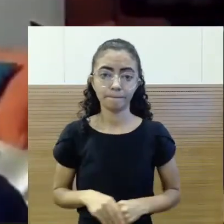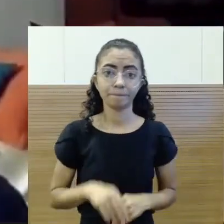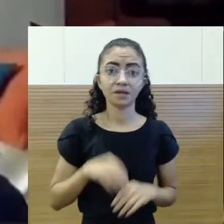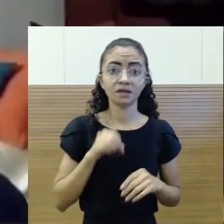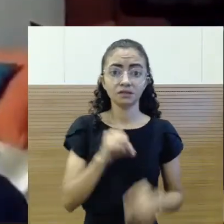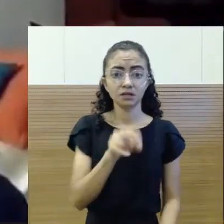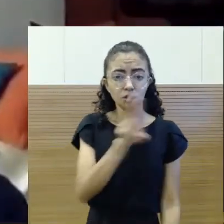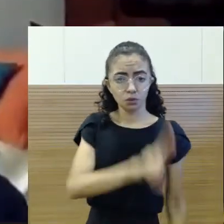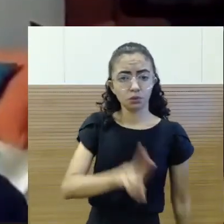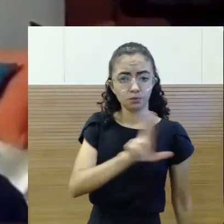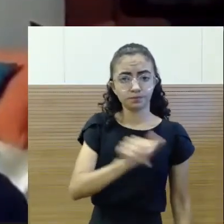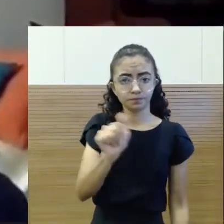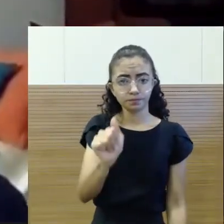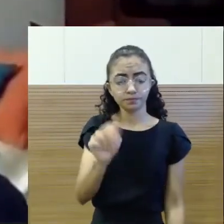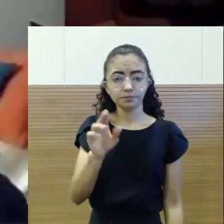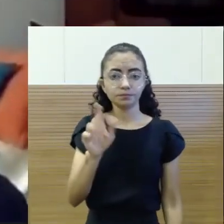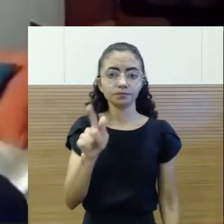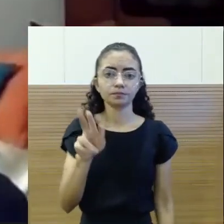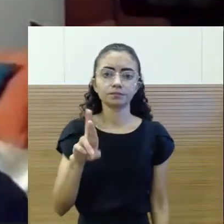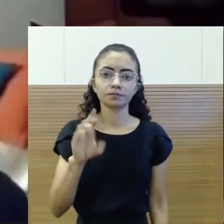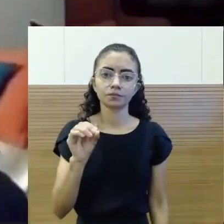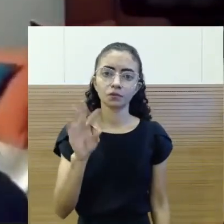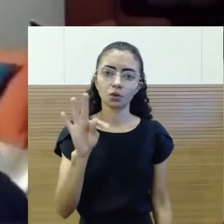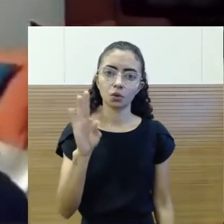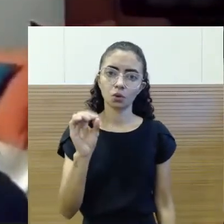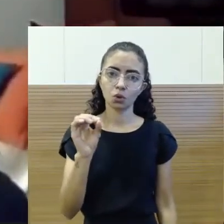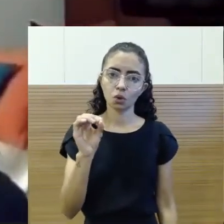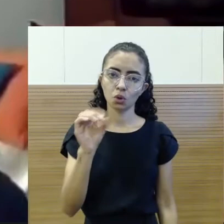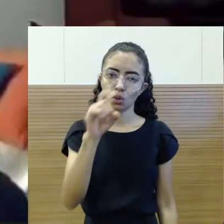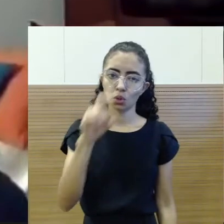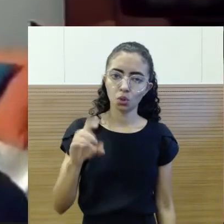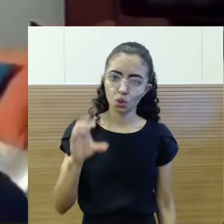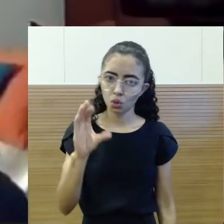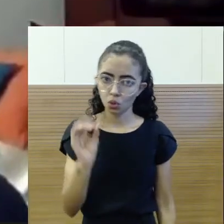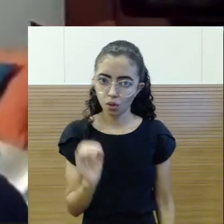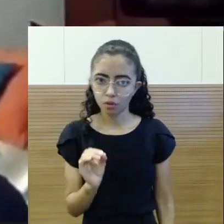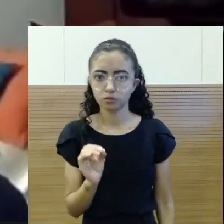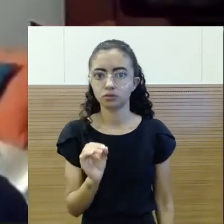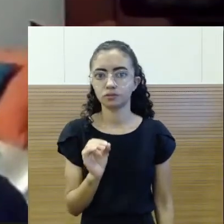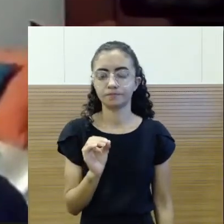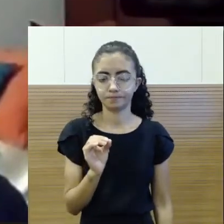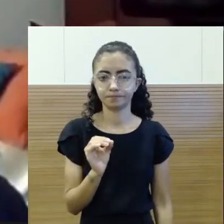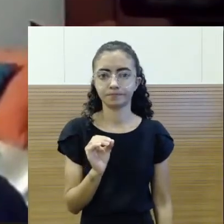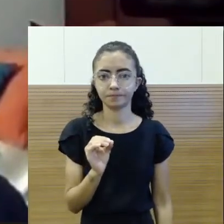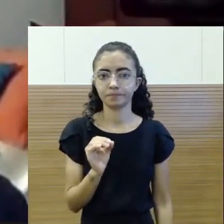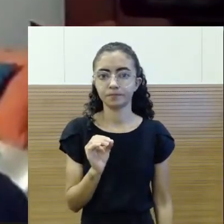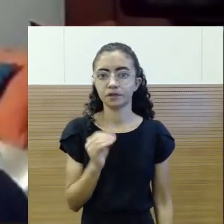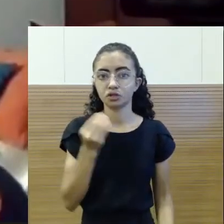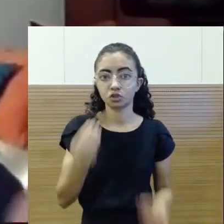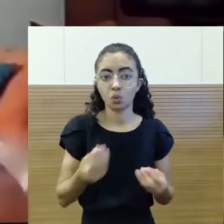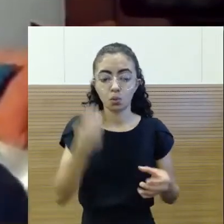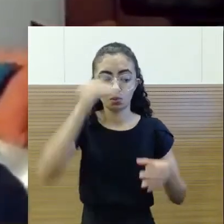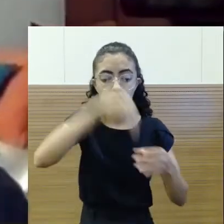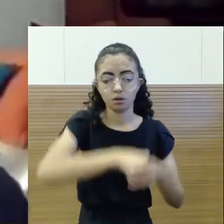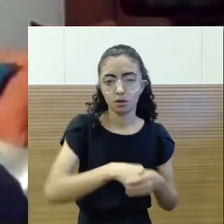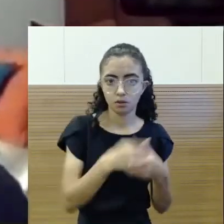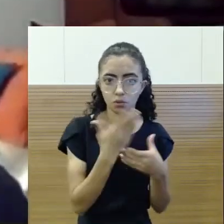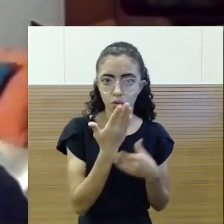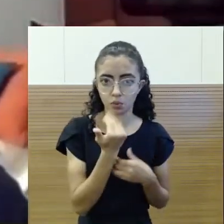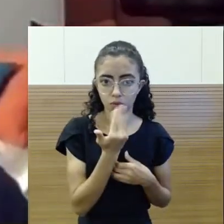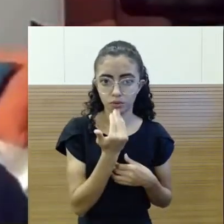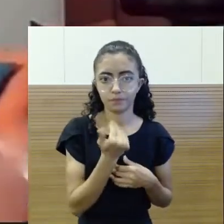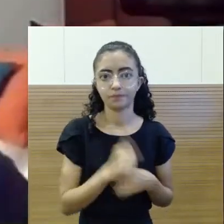pesquisa recente que o IDEC fez, de conteúdo de agrotóxicos nos alimentos, vários